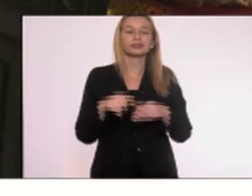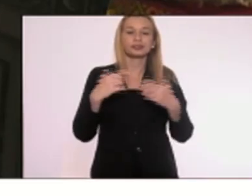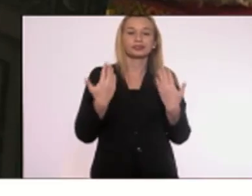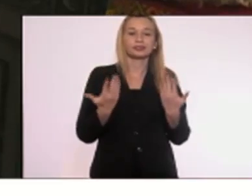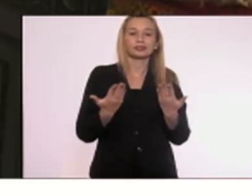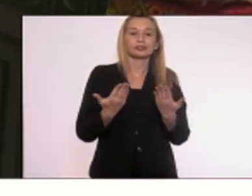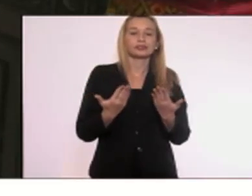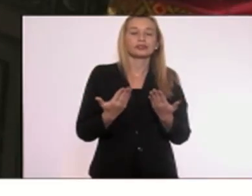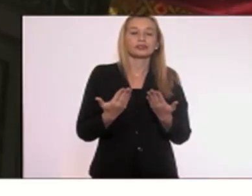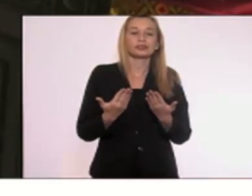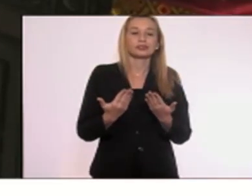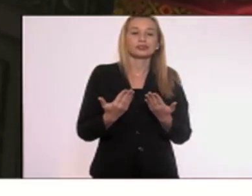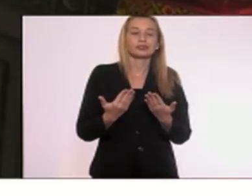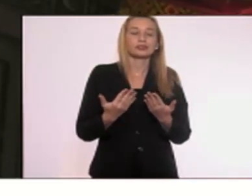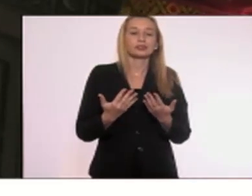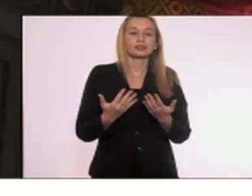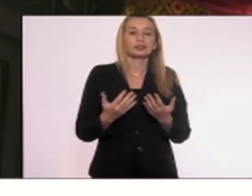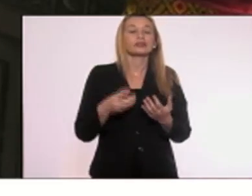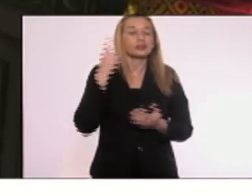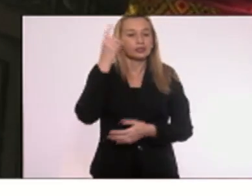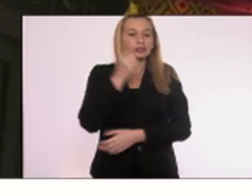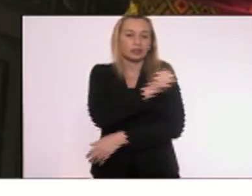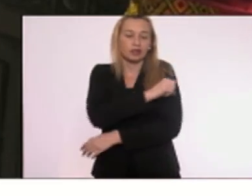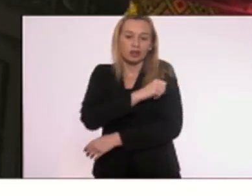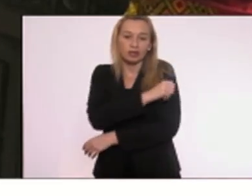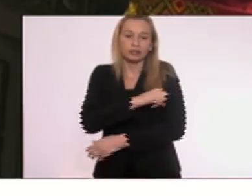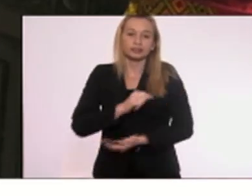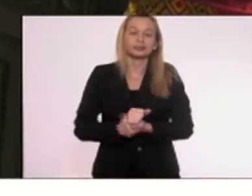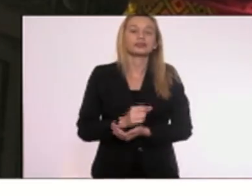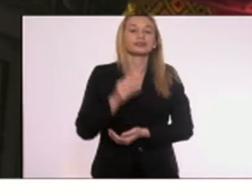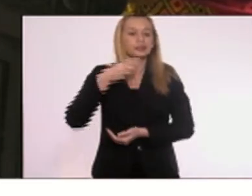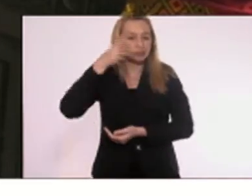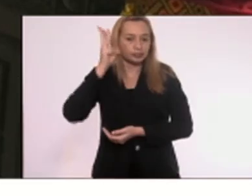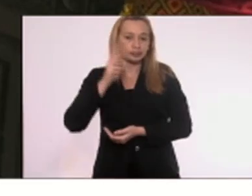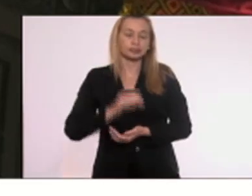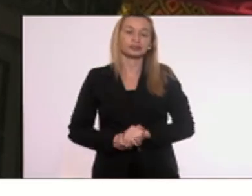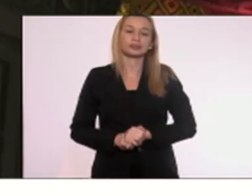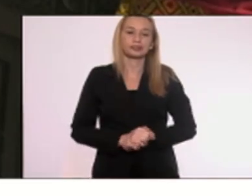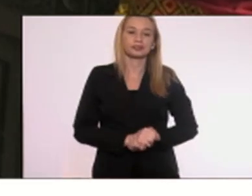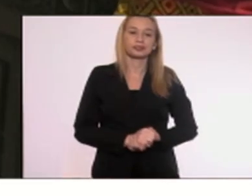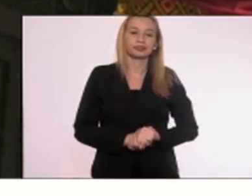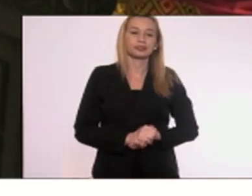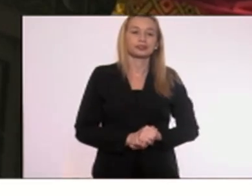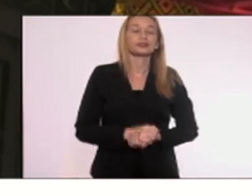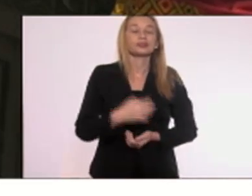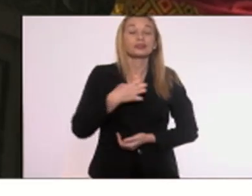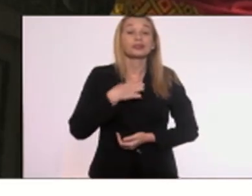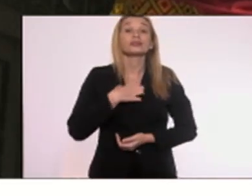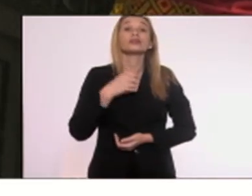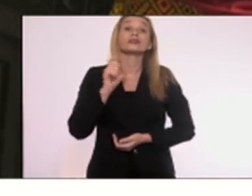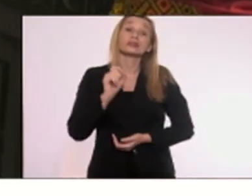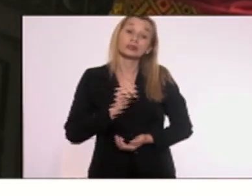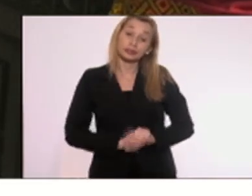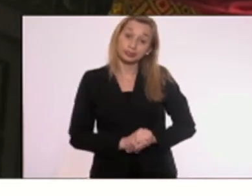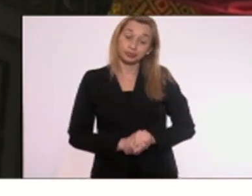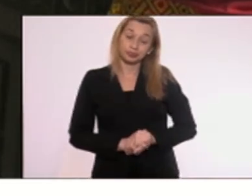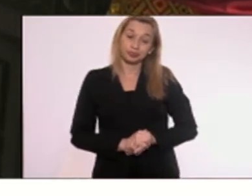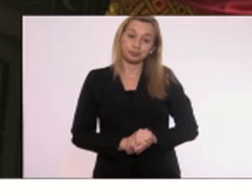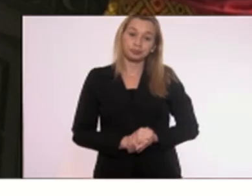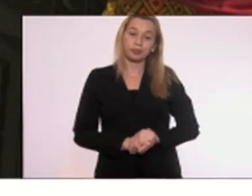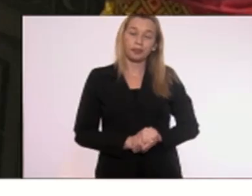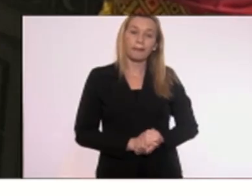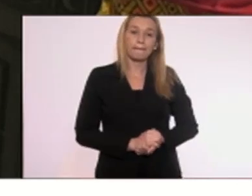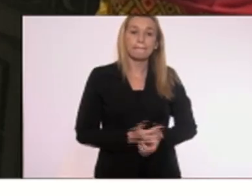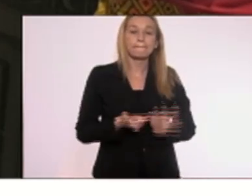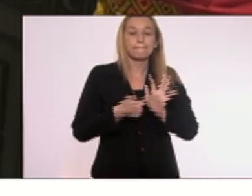apresentados, emendas apresentadas pela deputada enfermeira Rejane, deputado Valdec, no sentido de